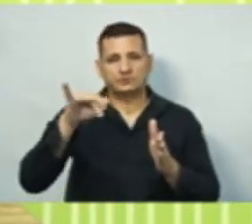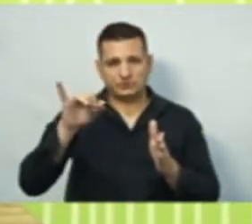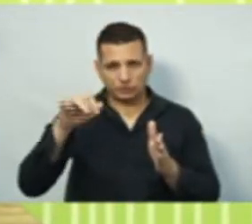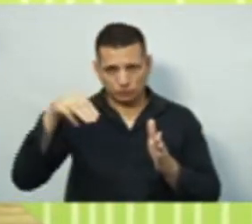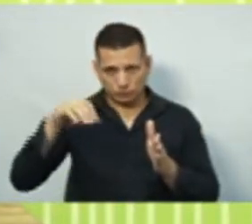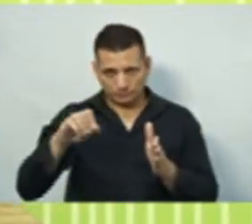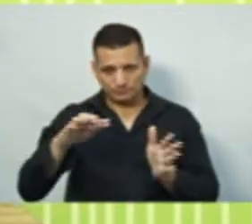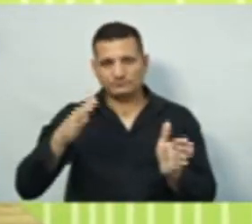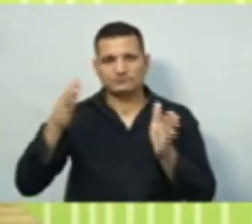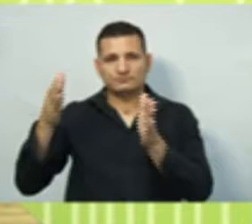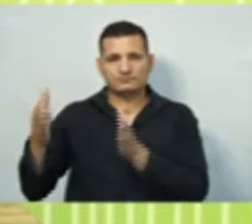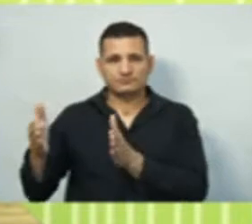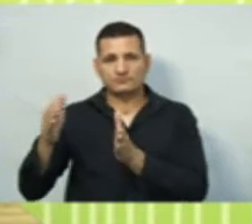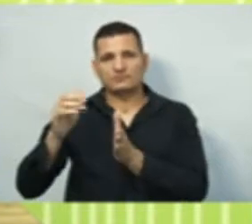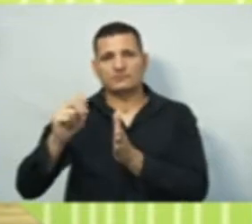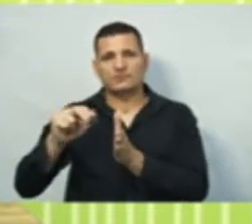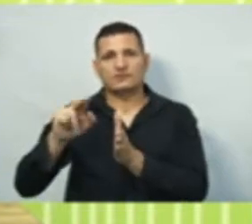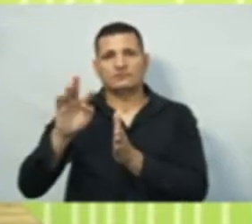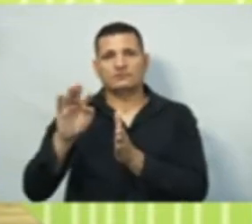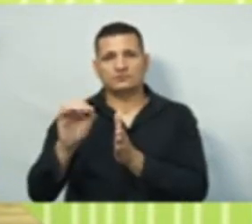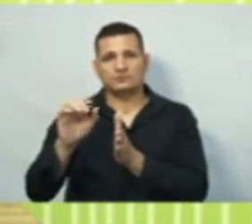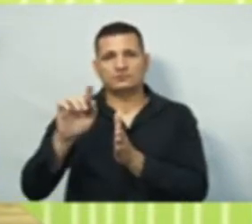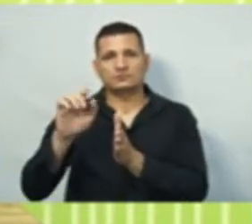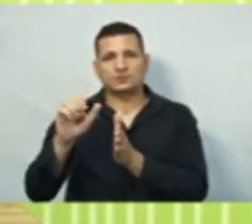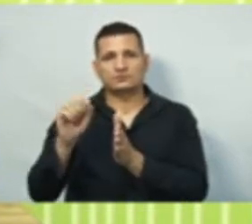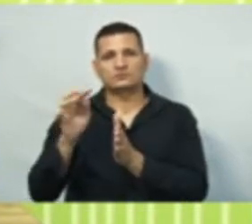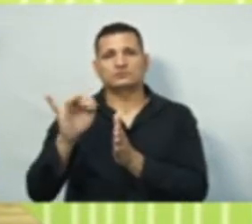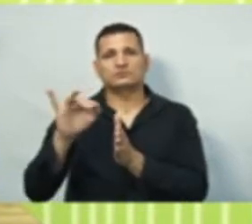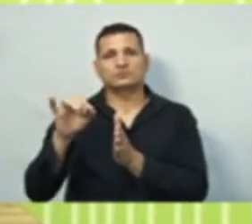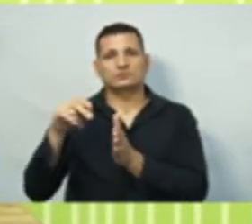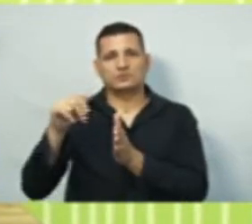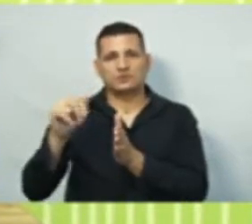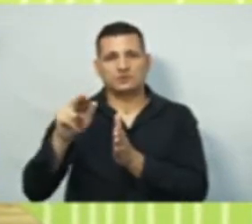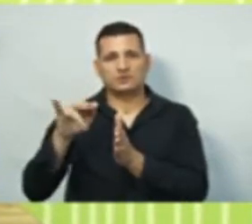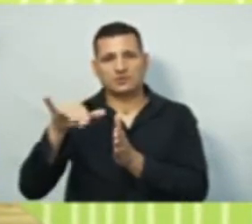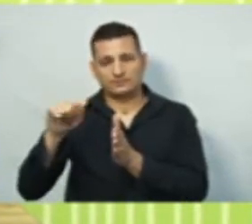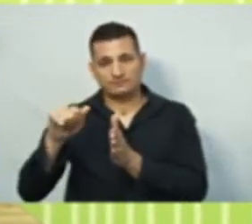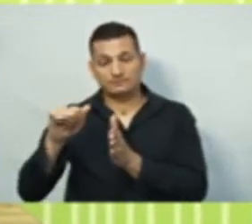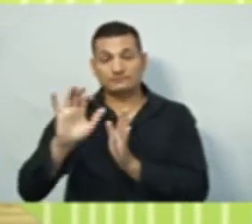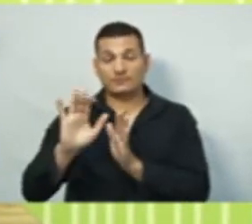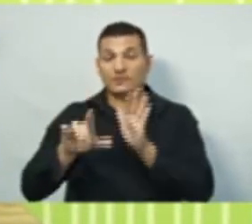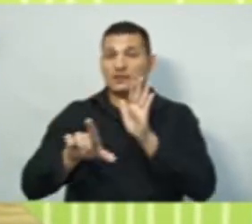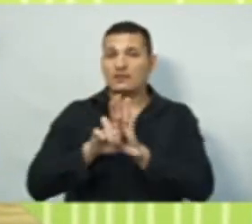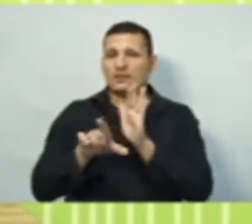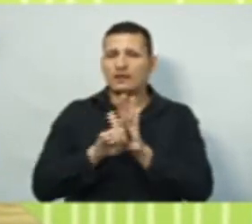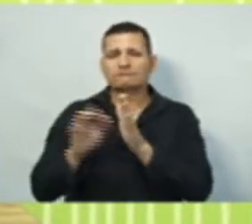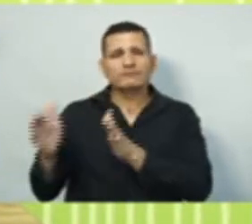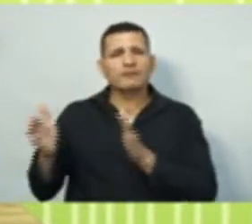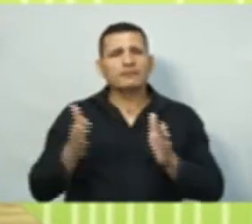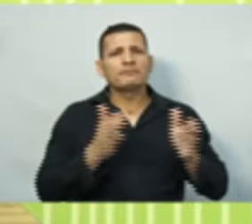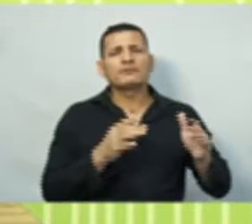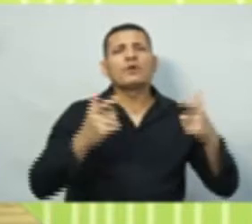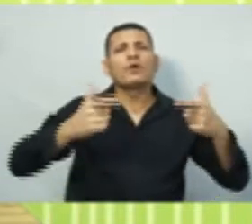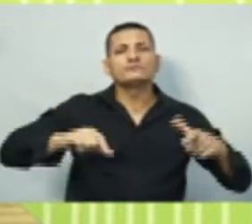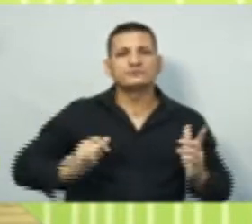fase autogestionária. A Lei 5.764 nasceu na fase